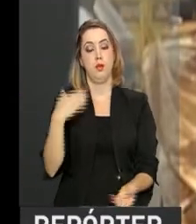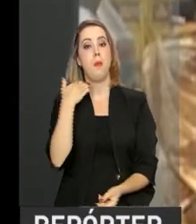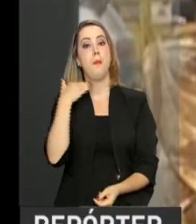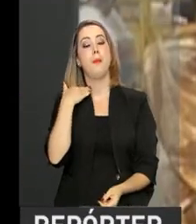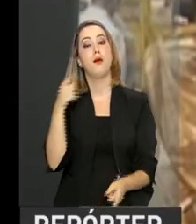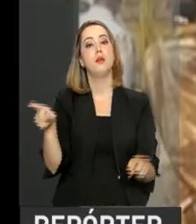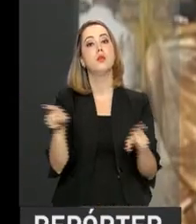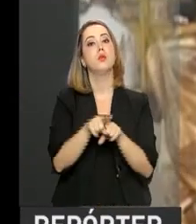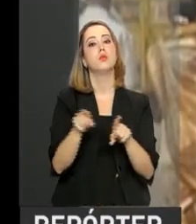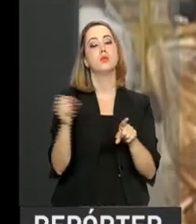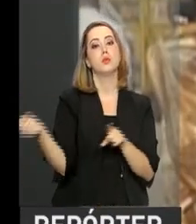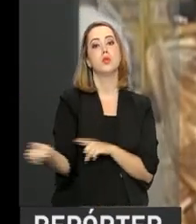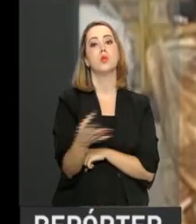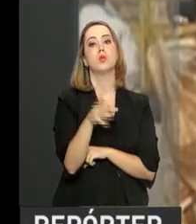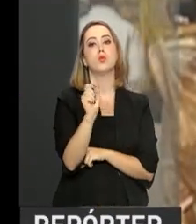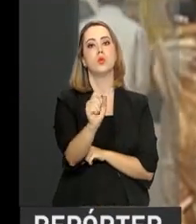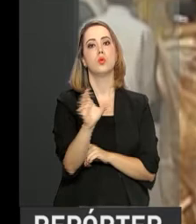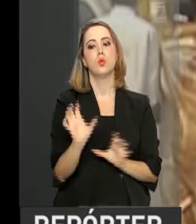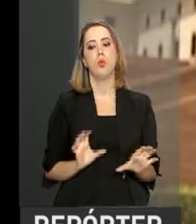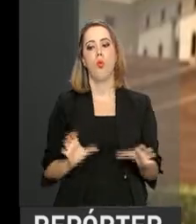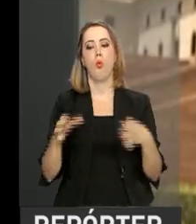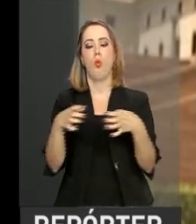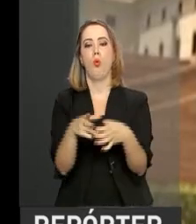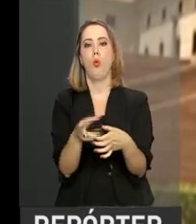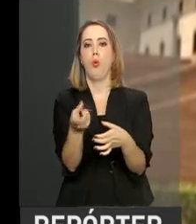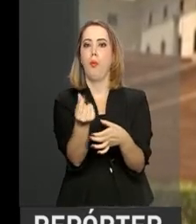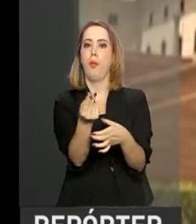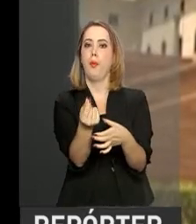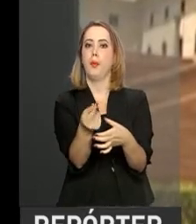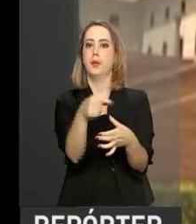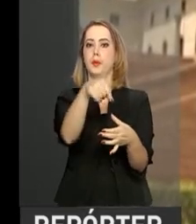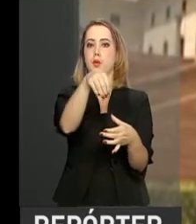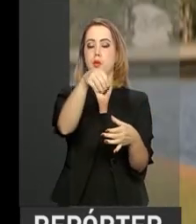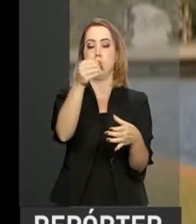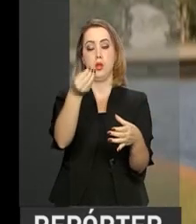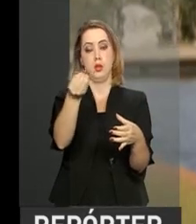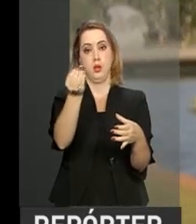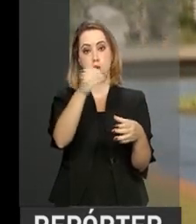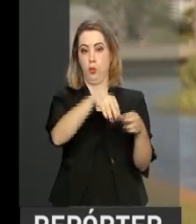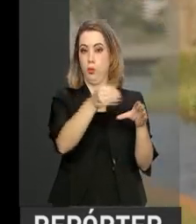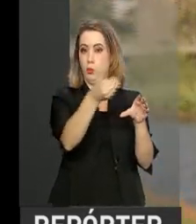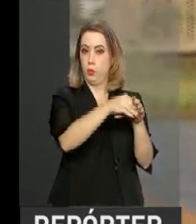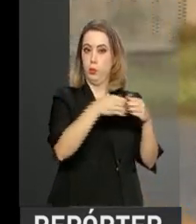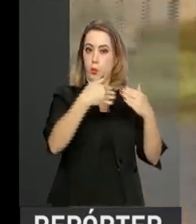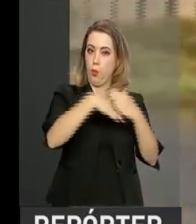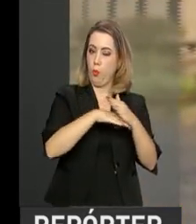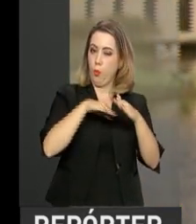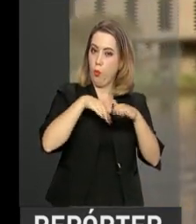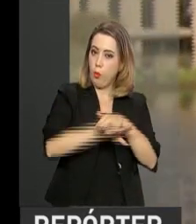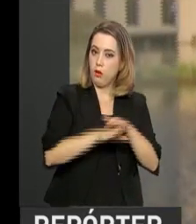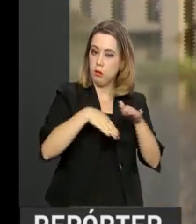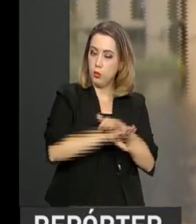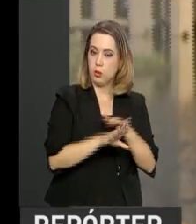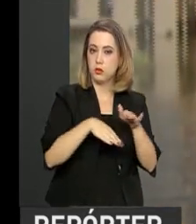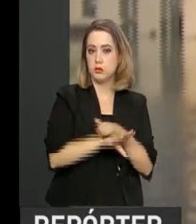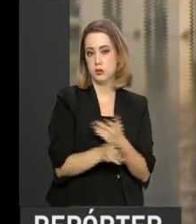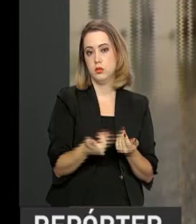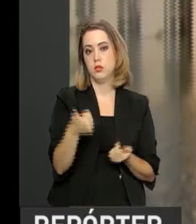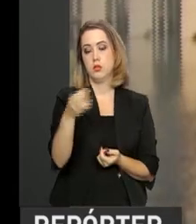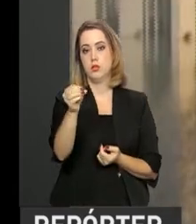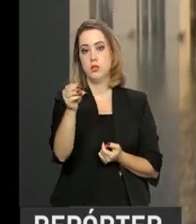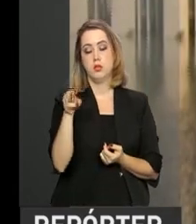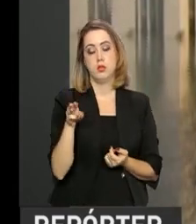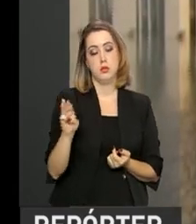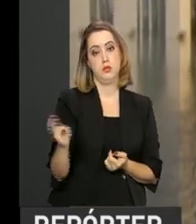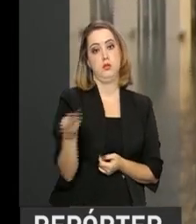foi criado o arranjo contingente de reserva dos brics serão 100 bilhões de dólares sendo que 18 bilhões de dólares virão do brasil para